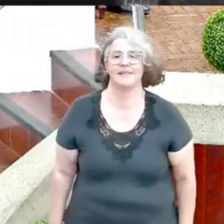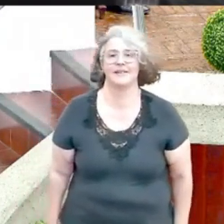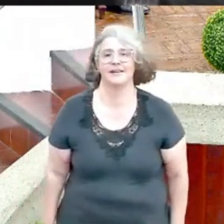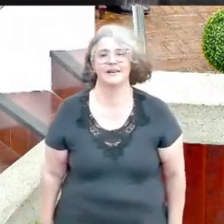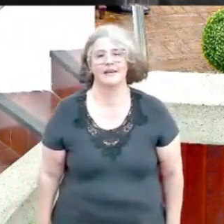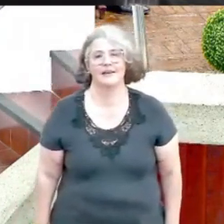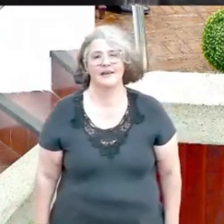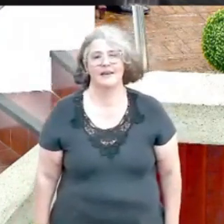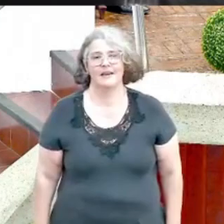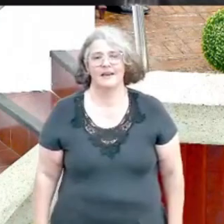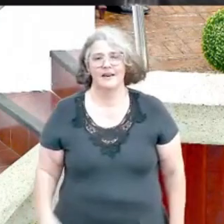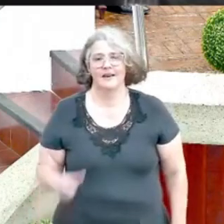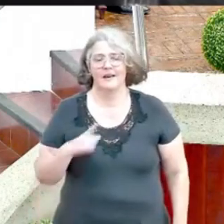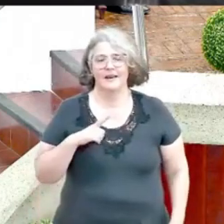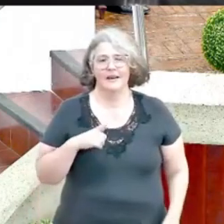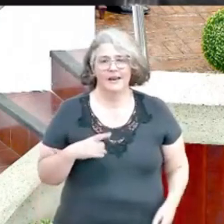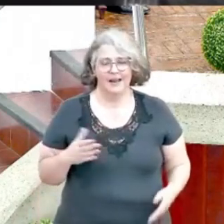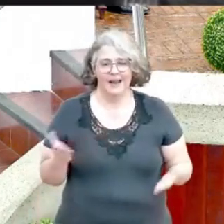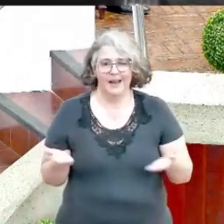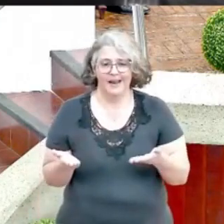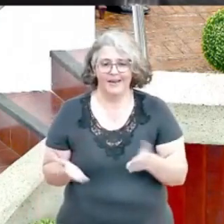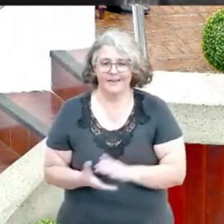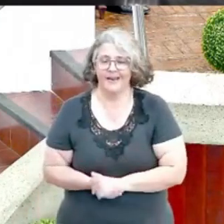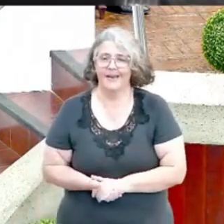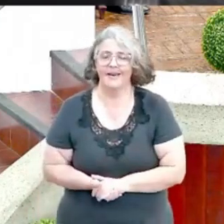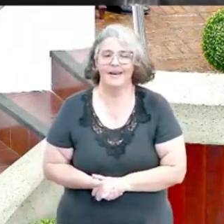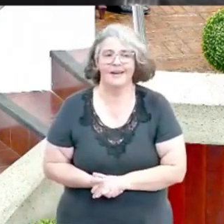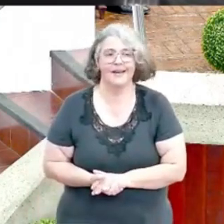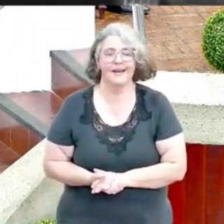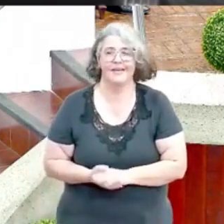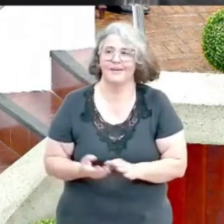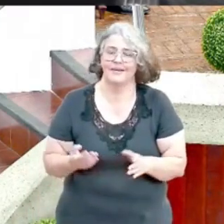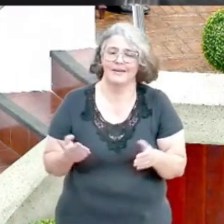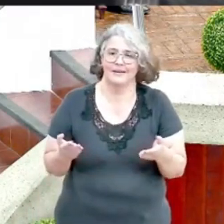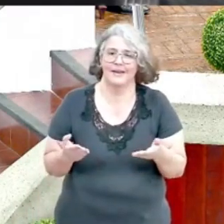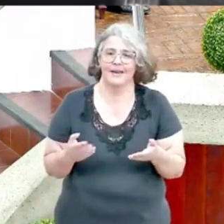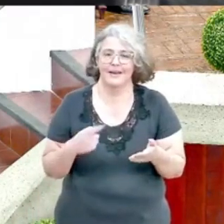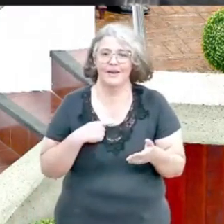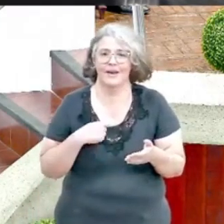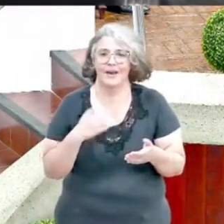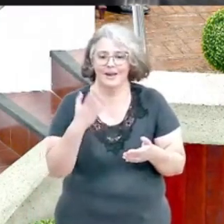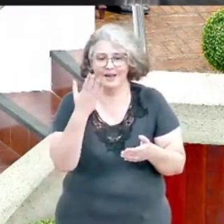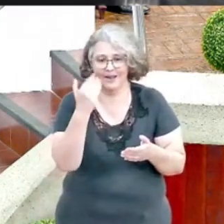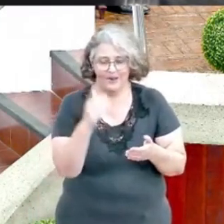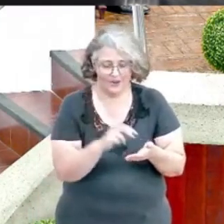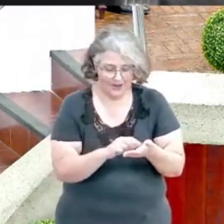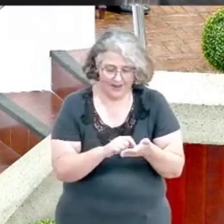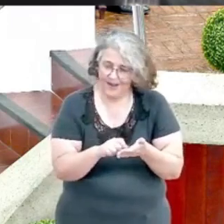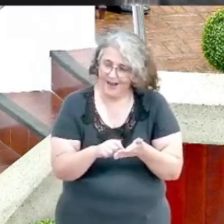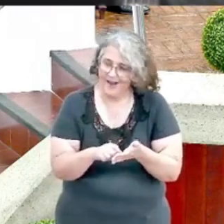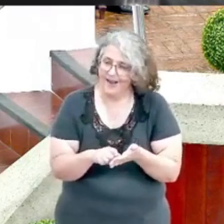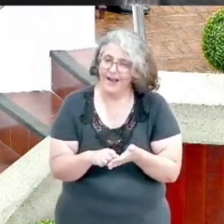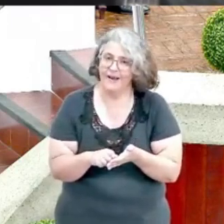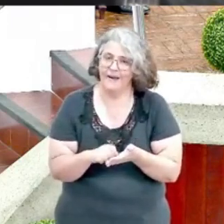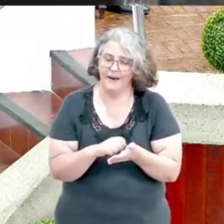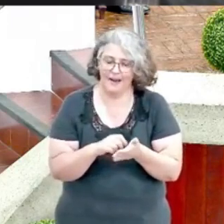Essa glória inclusive é mútua. Isso aqui é maravilhoso. Aos Coríntios, na segunda carta, no primeiro capítulo, ele escreve: